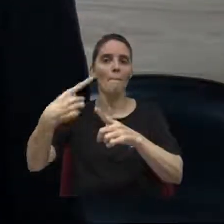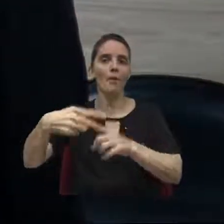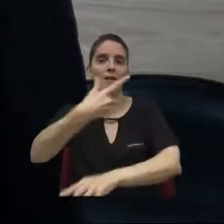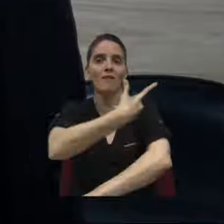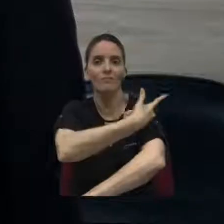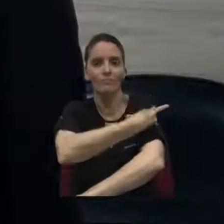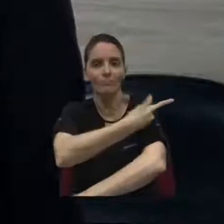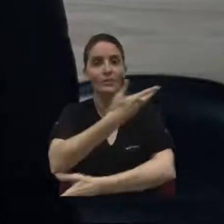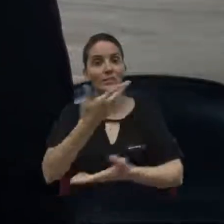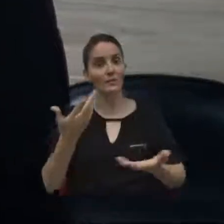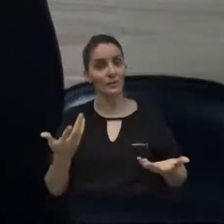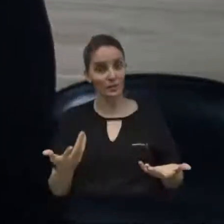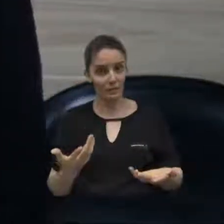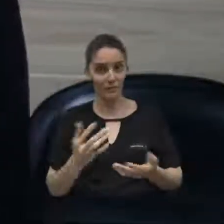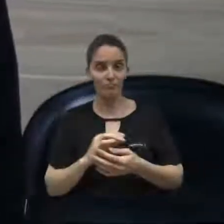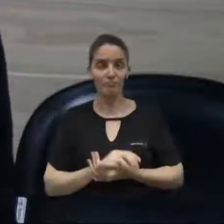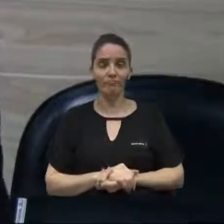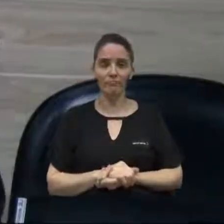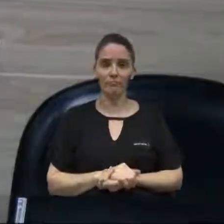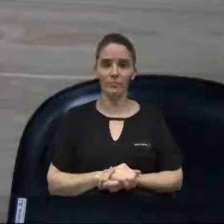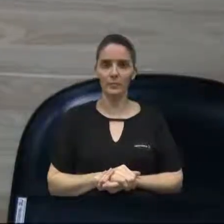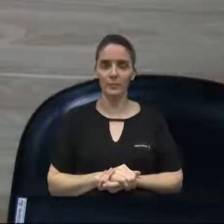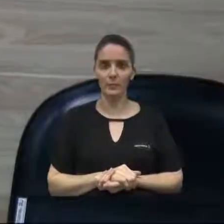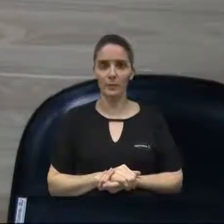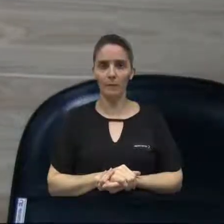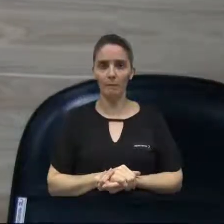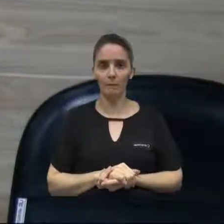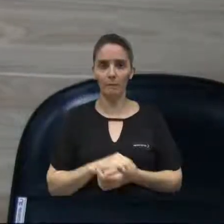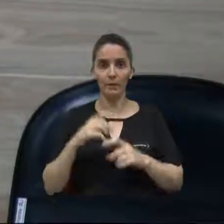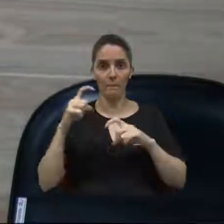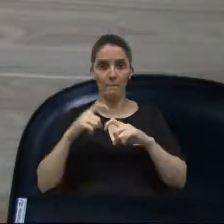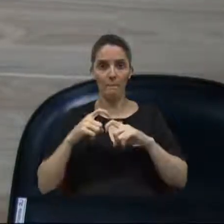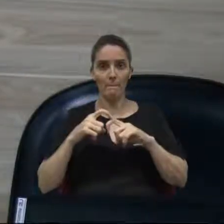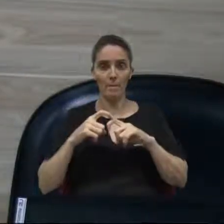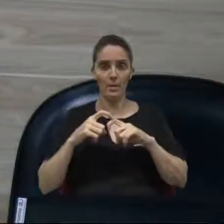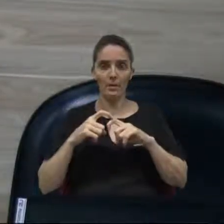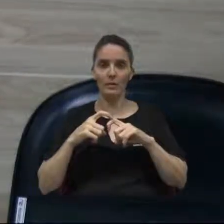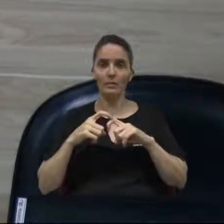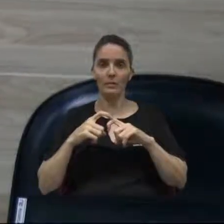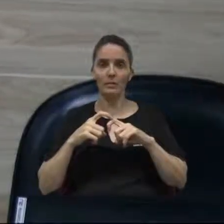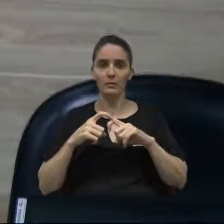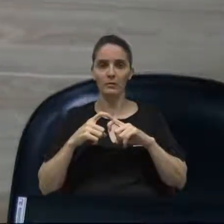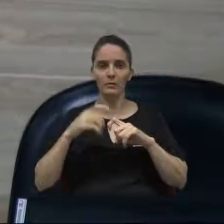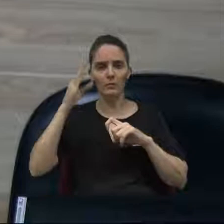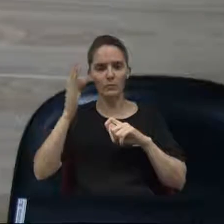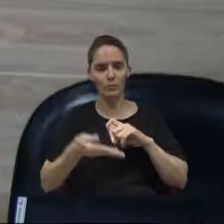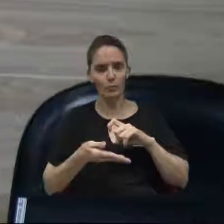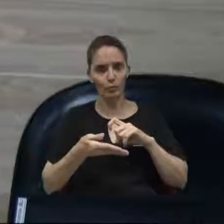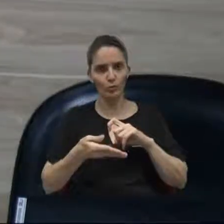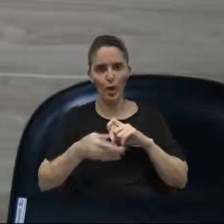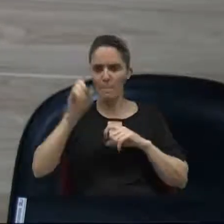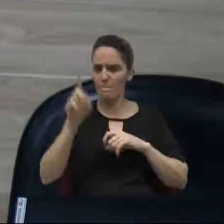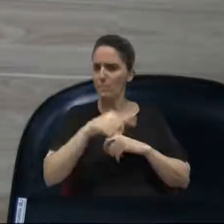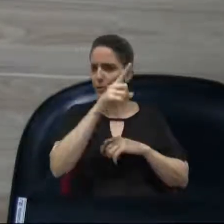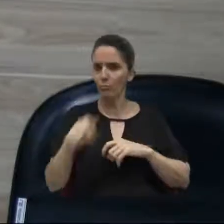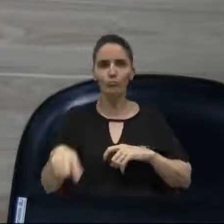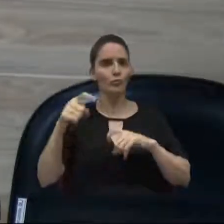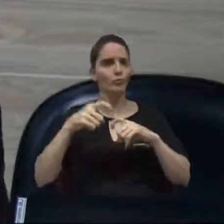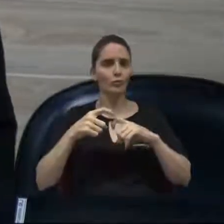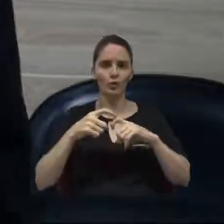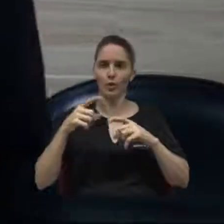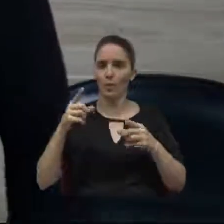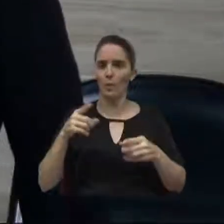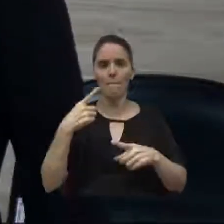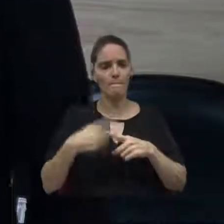Esse médico já teve seu registro cassado. porque foi comprovado que